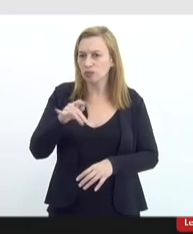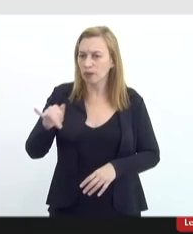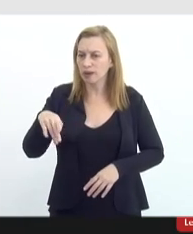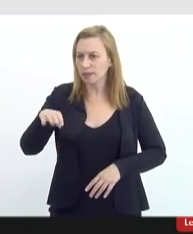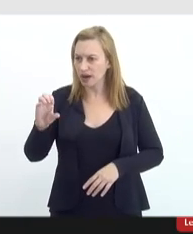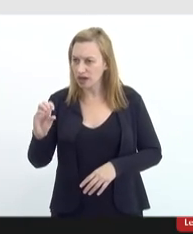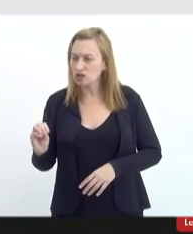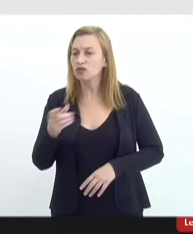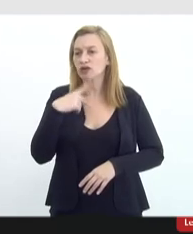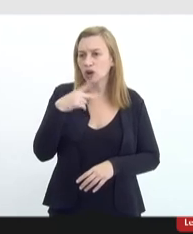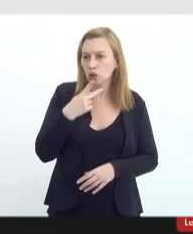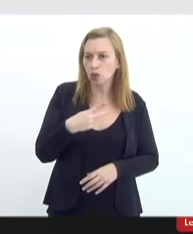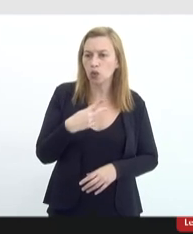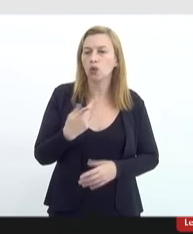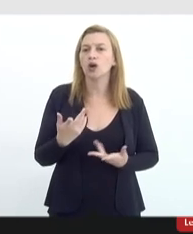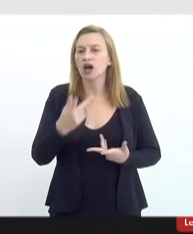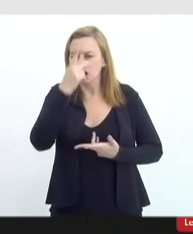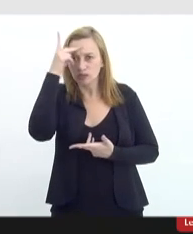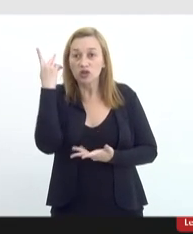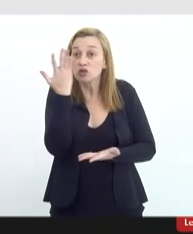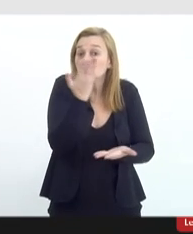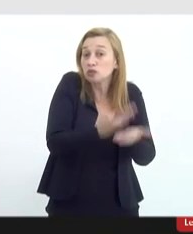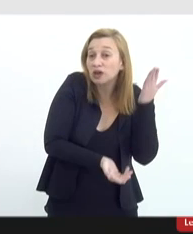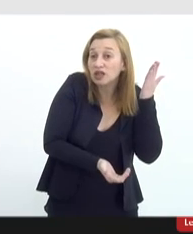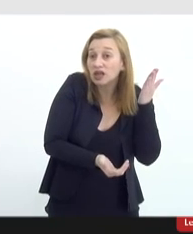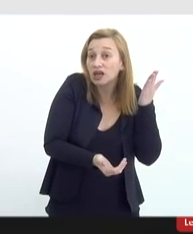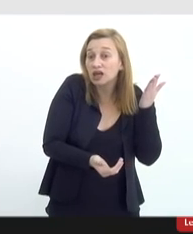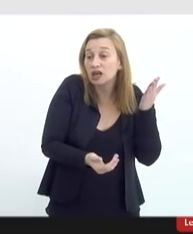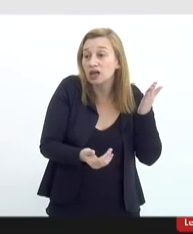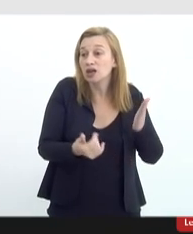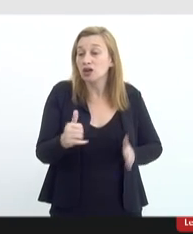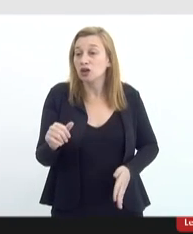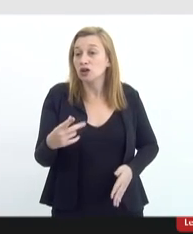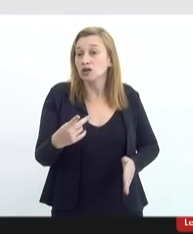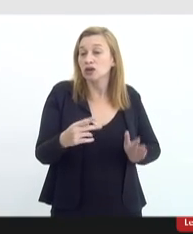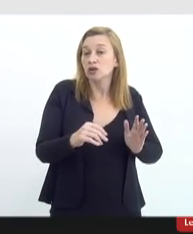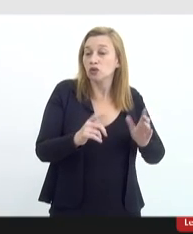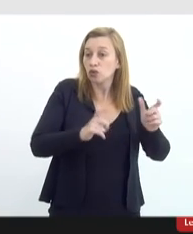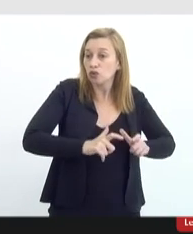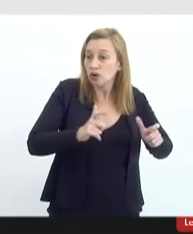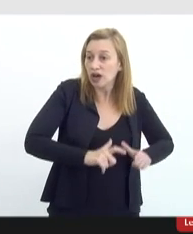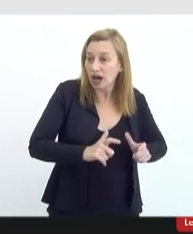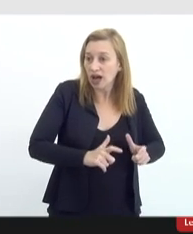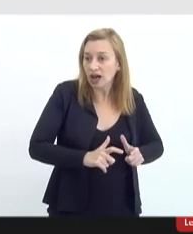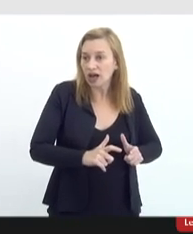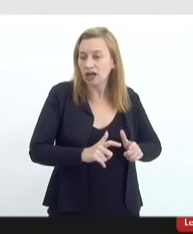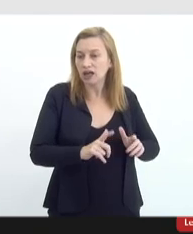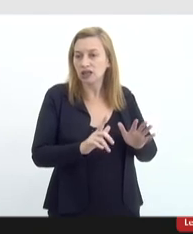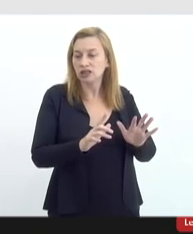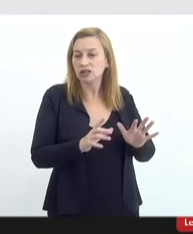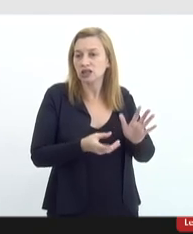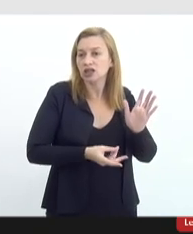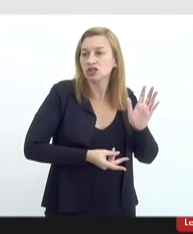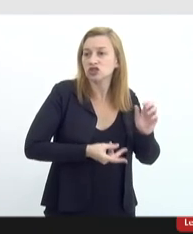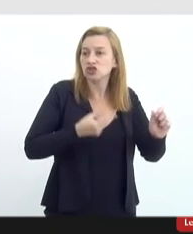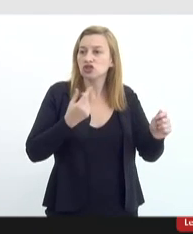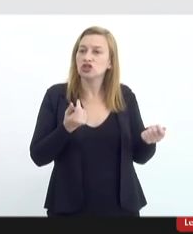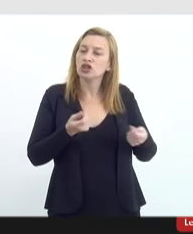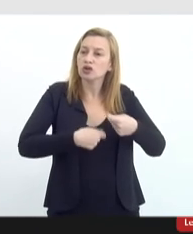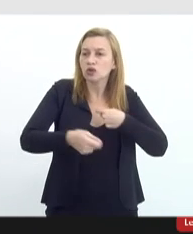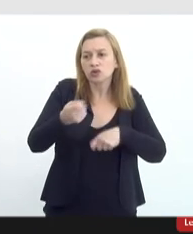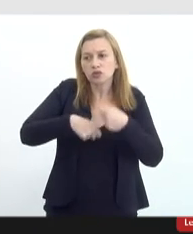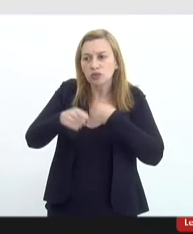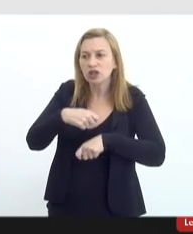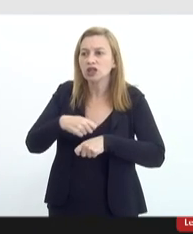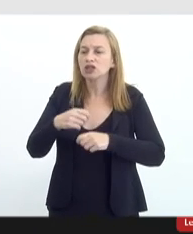aí, né? Que é as pessoas perderem suas identidades, mas seus lugares de reprodução social, econômica, e suas casas, né?